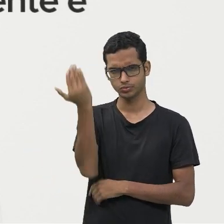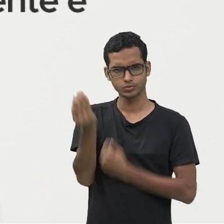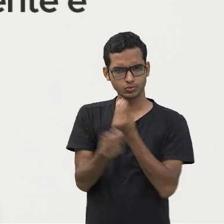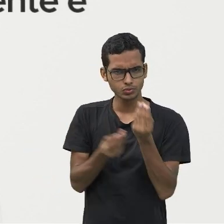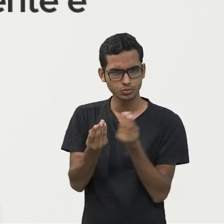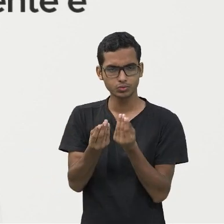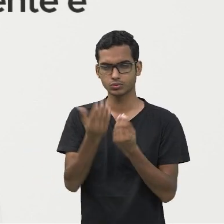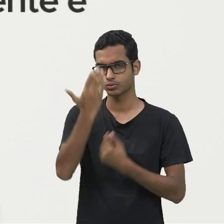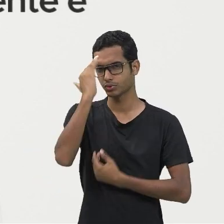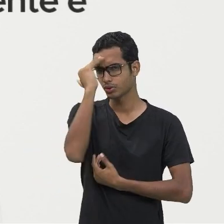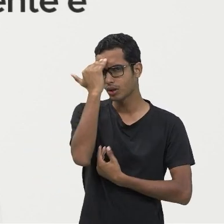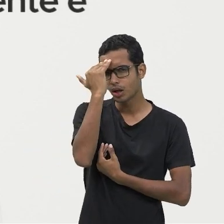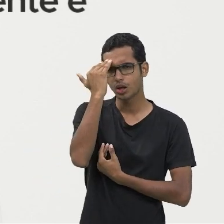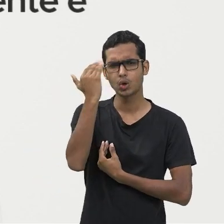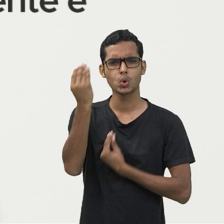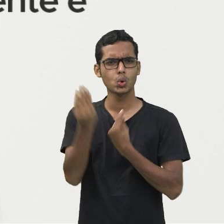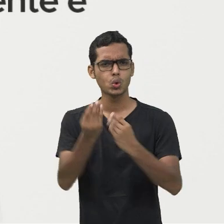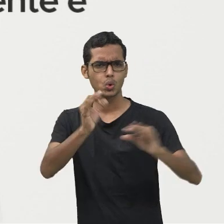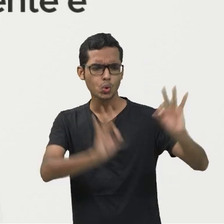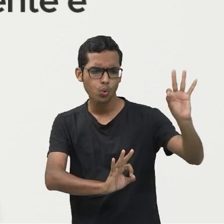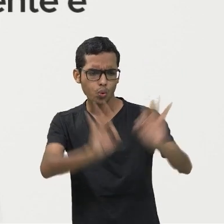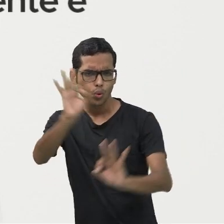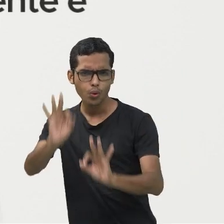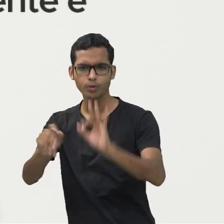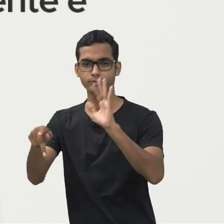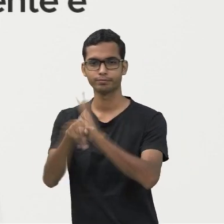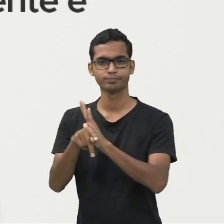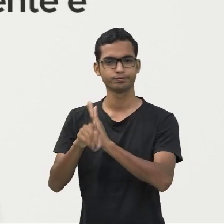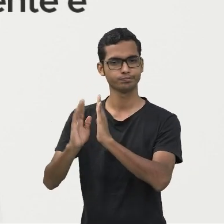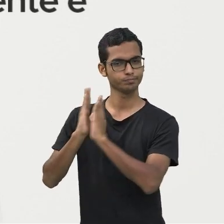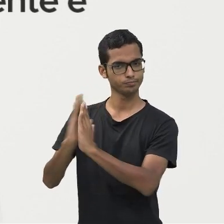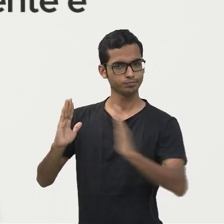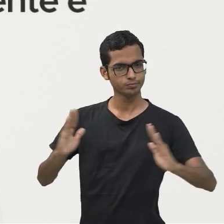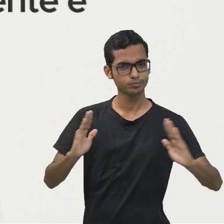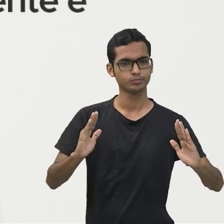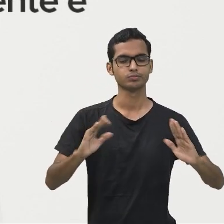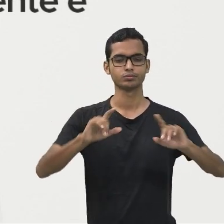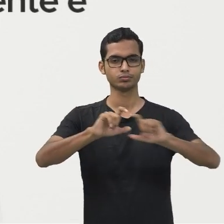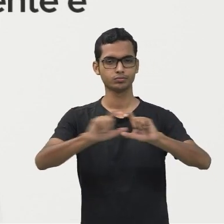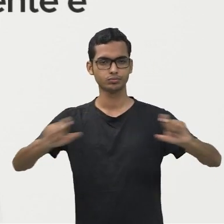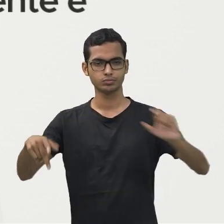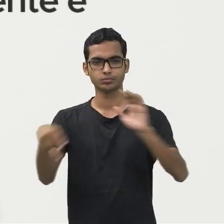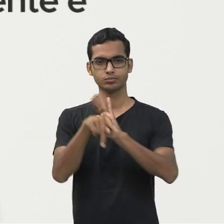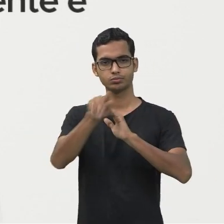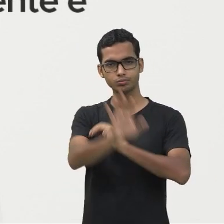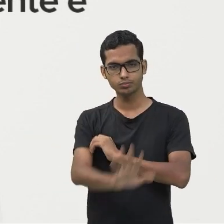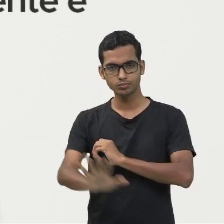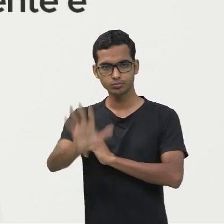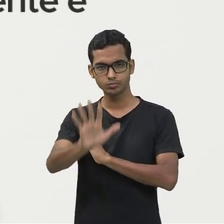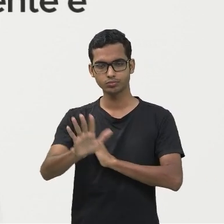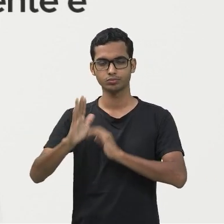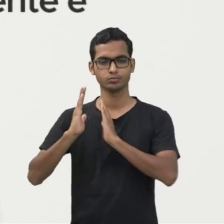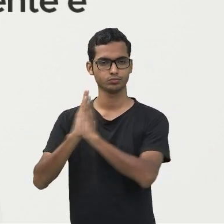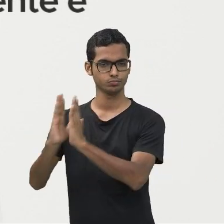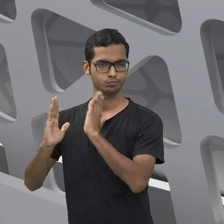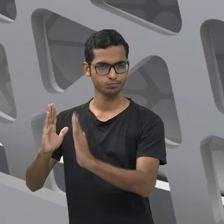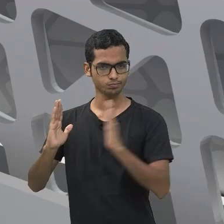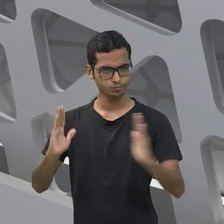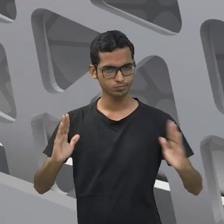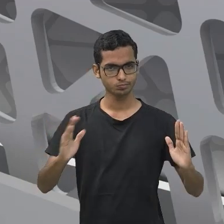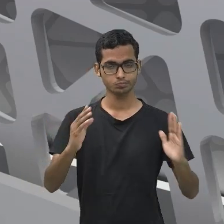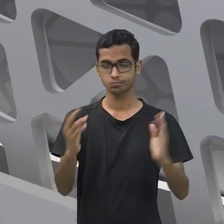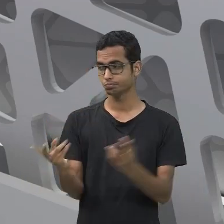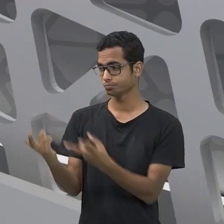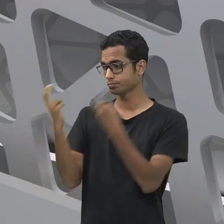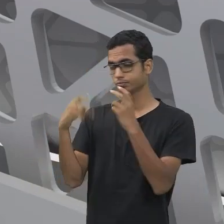direitinho como é que funciona, né? As minhas fórmulas do termo geral, certo? Aí observe que a